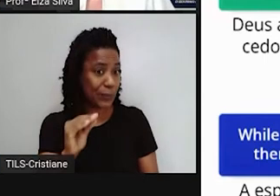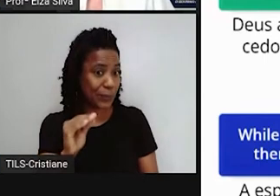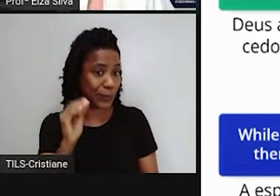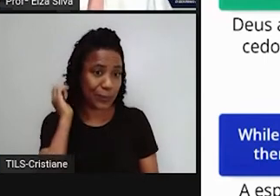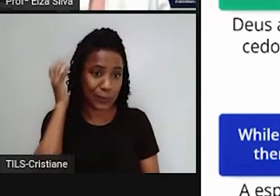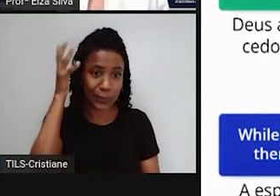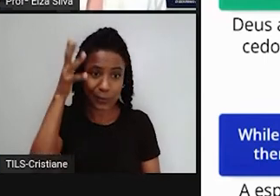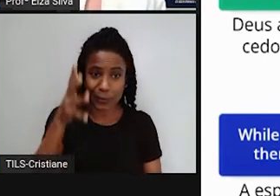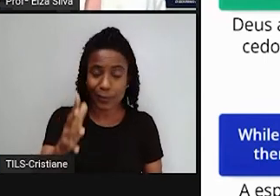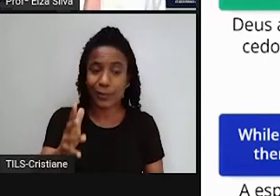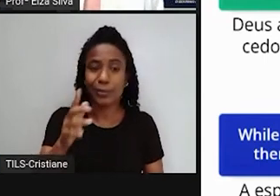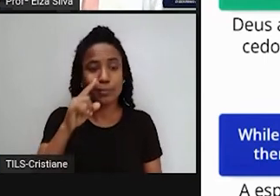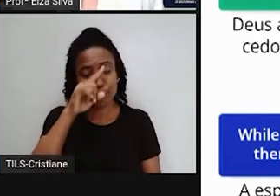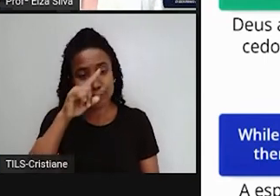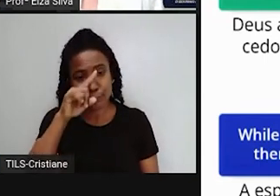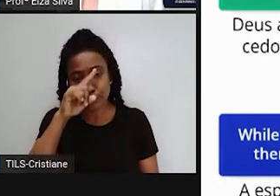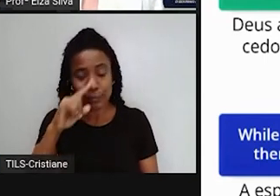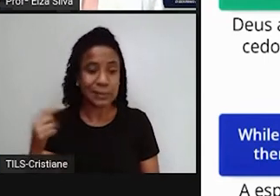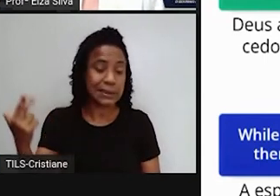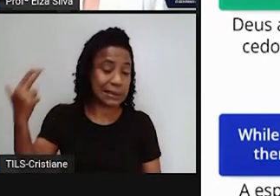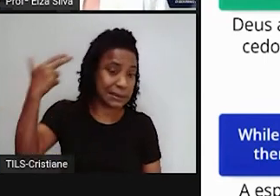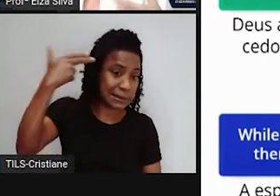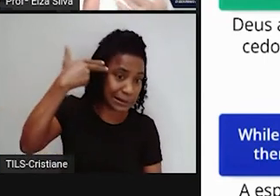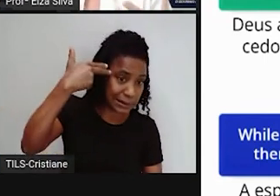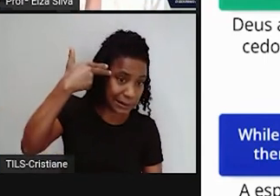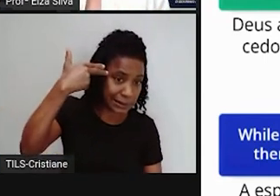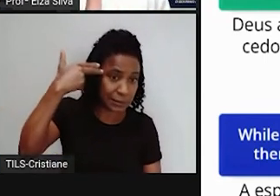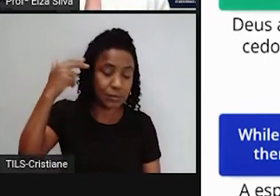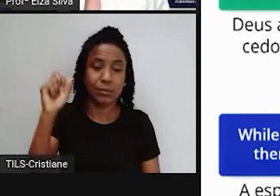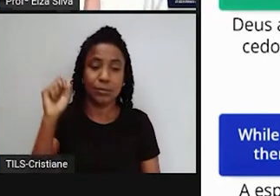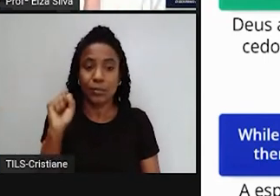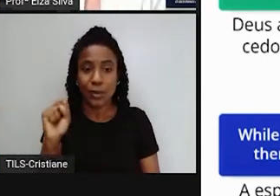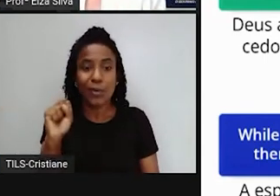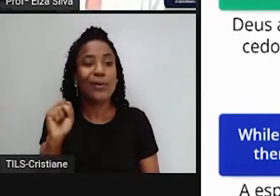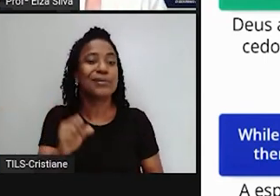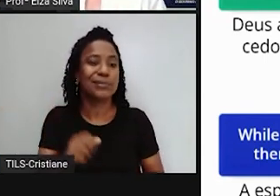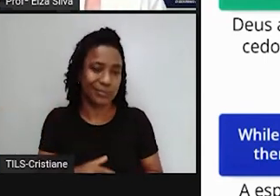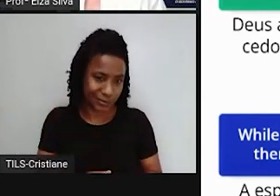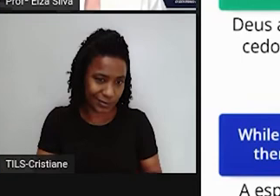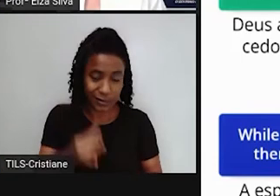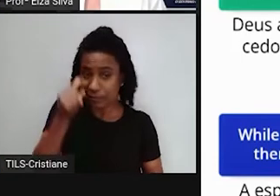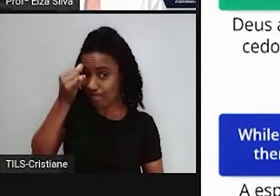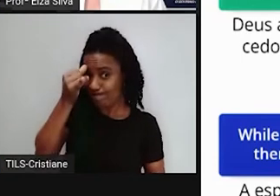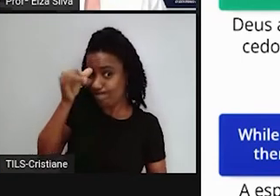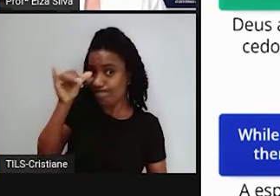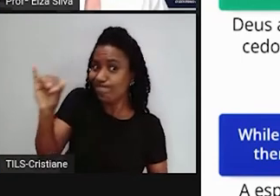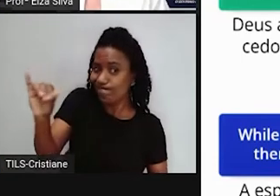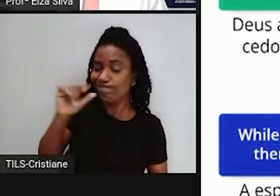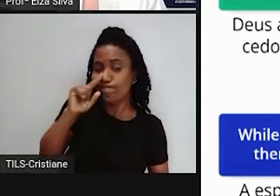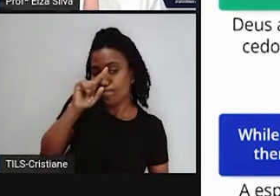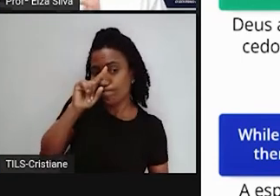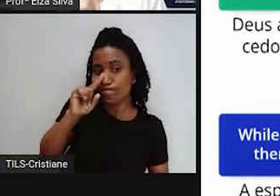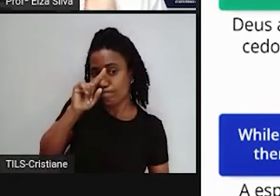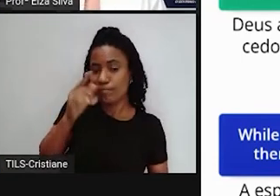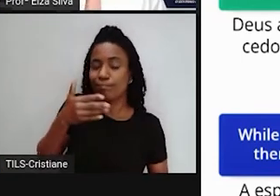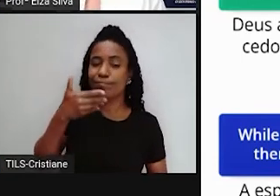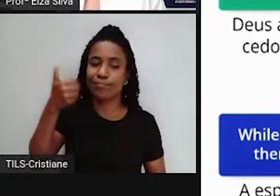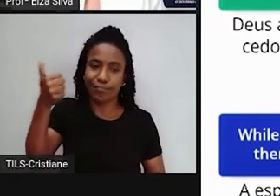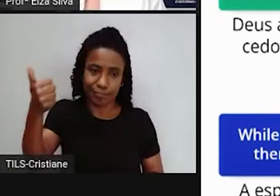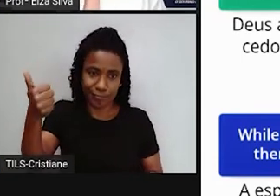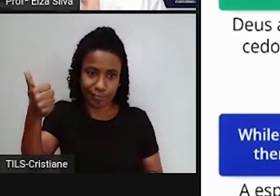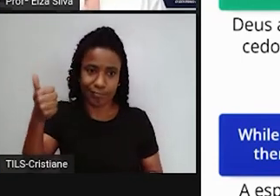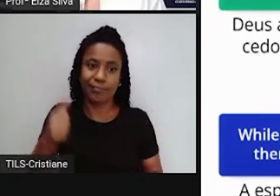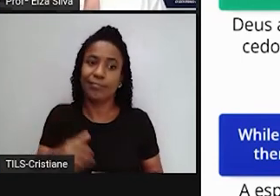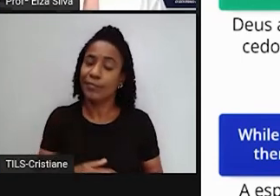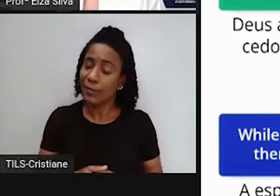eu corro o risco, por exemplo, de ser assaltado. Então, por que eu me colocar na situação de risco? Na verdade, era sempre bem sólido.